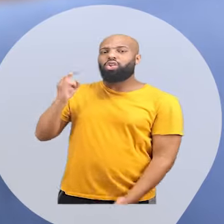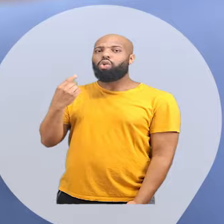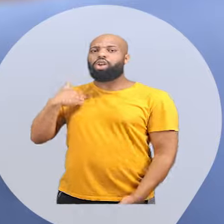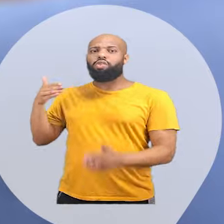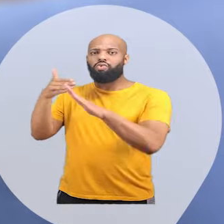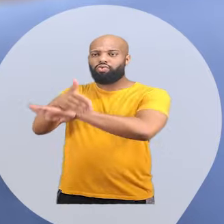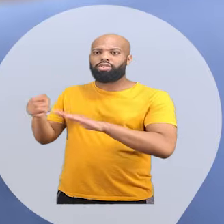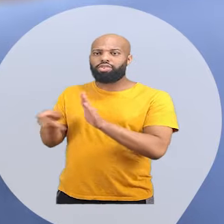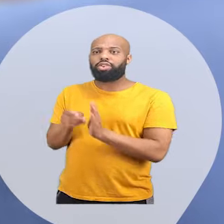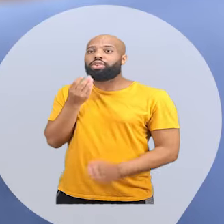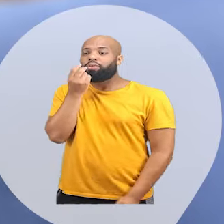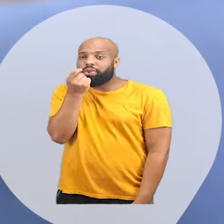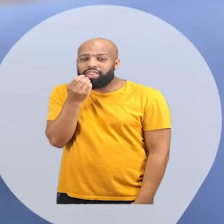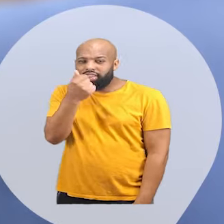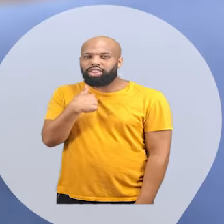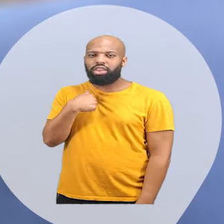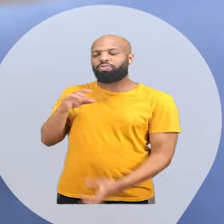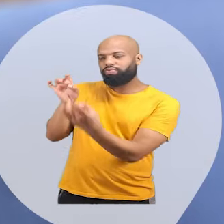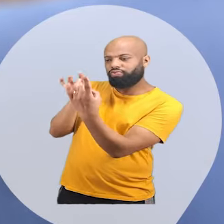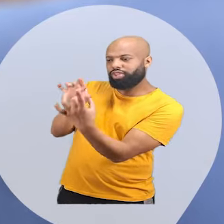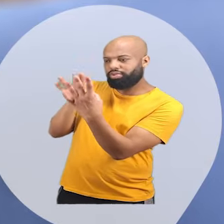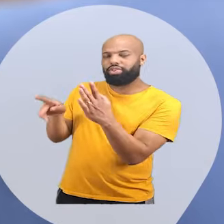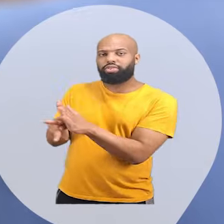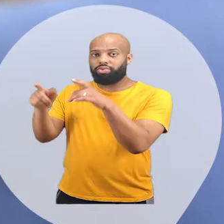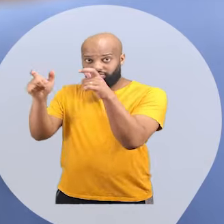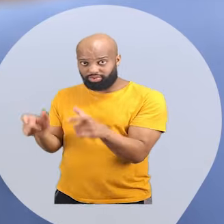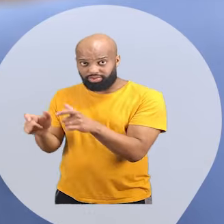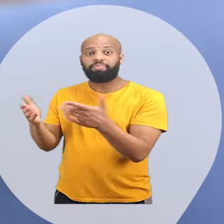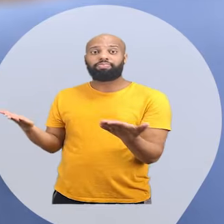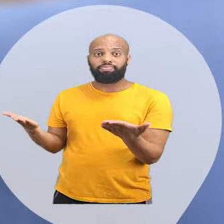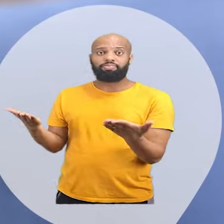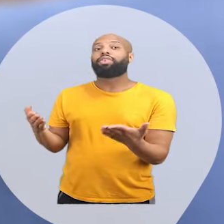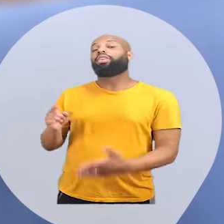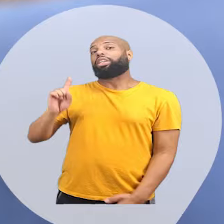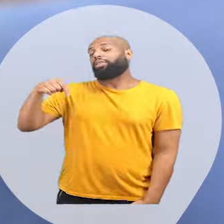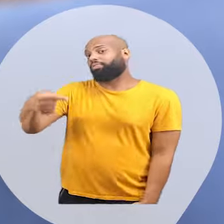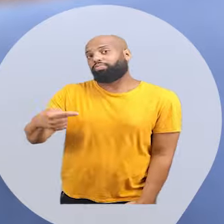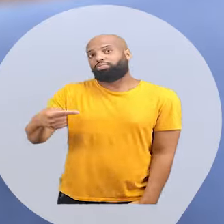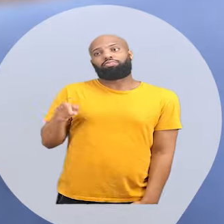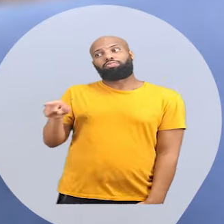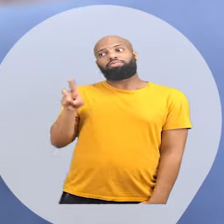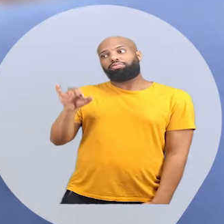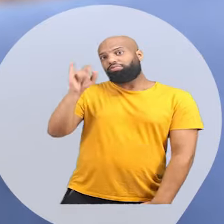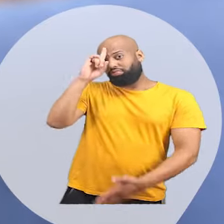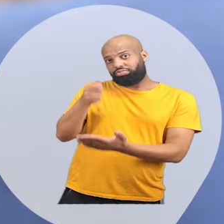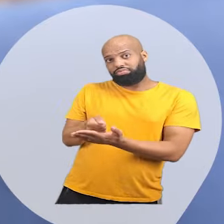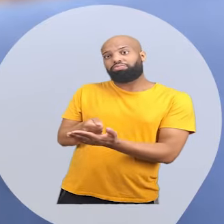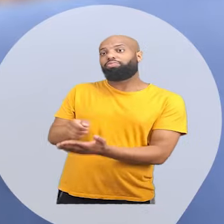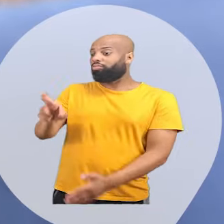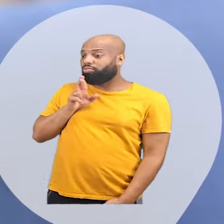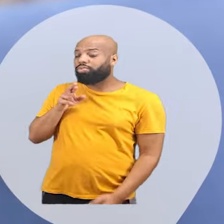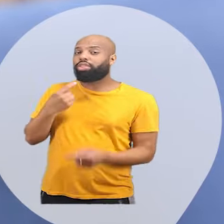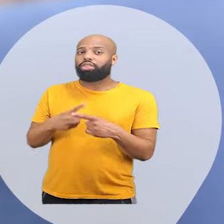realmente só para provar então eu realmente dou o feedback para o lugar e daí eles né enfim vem